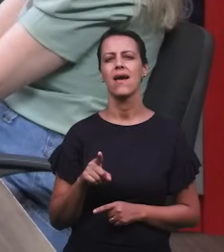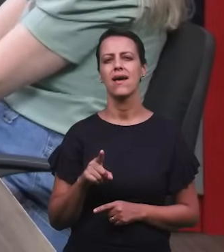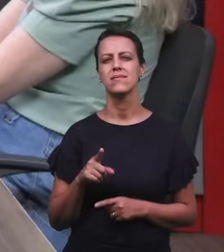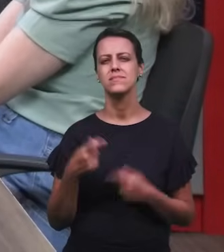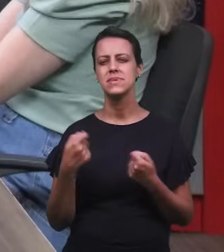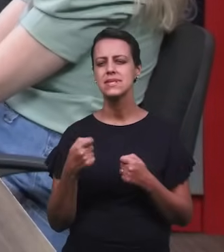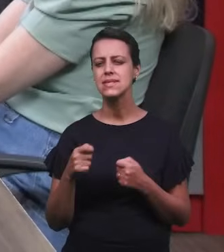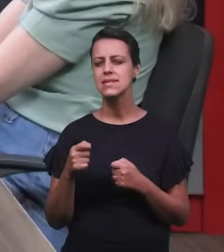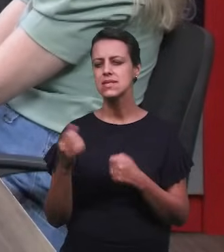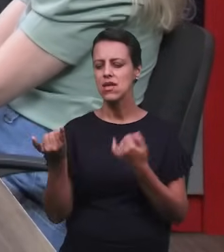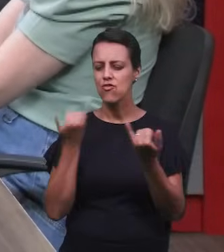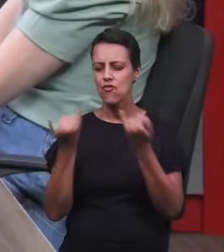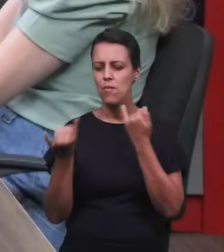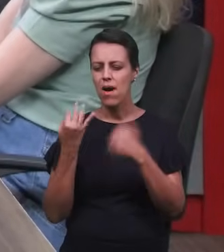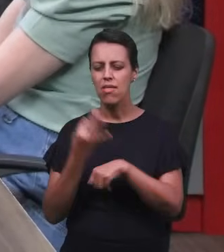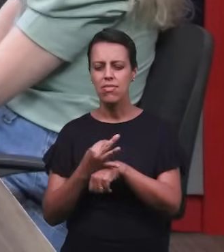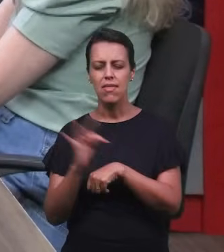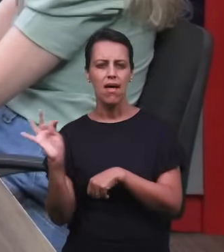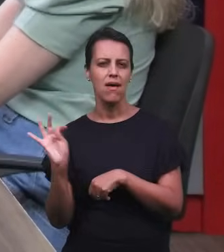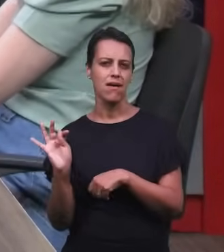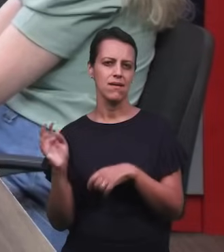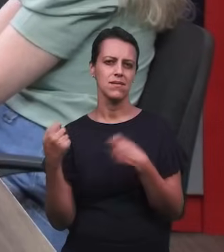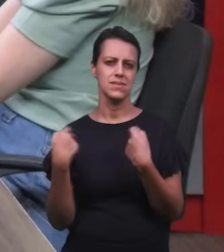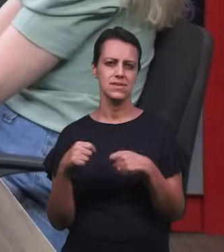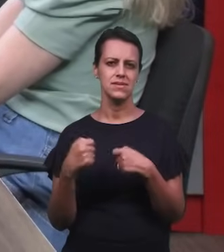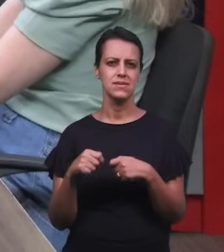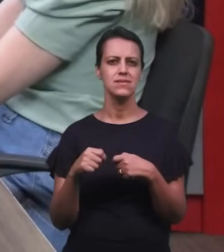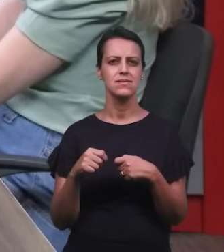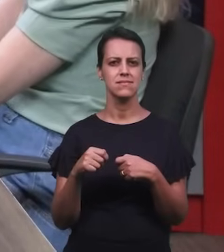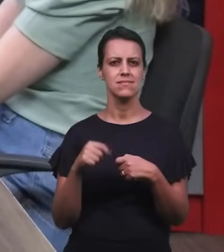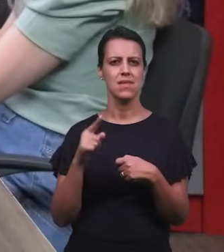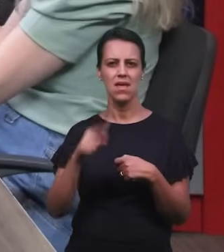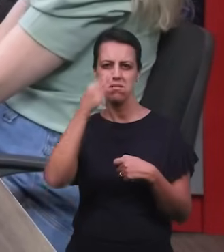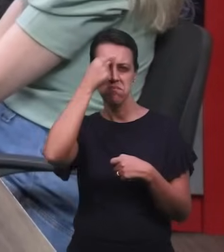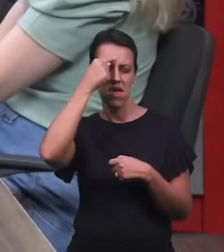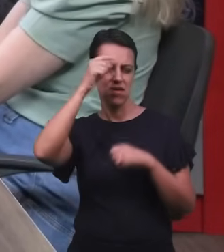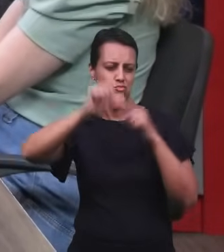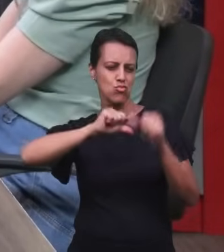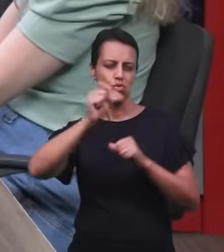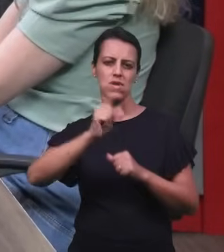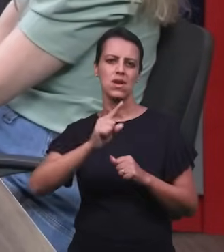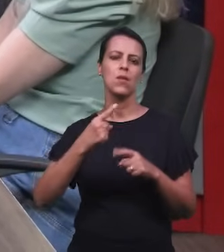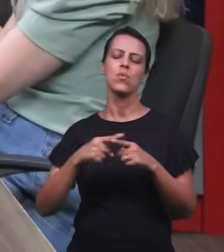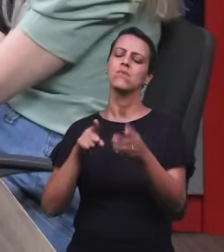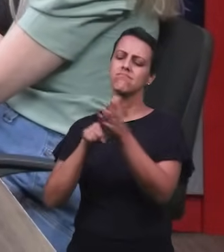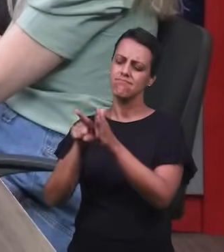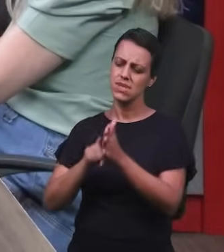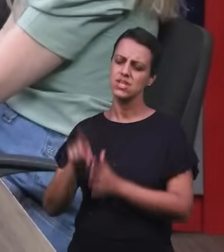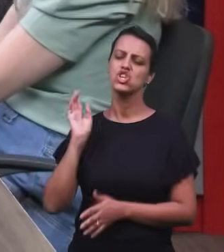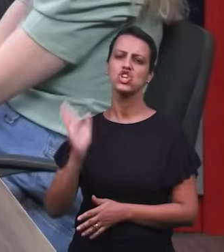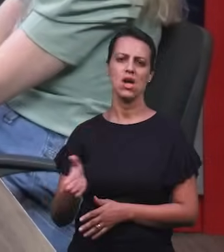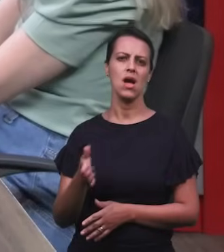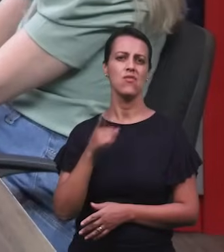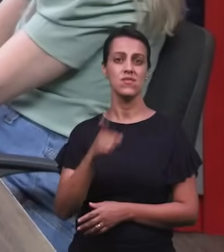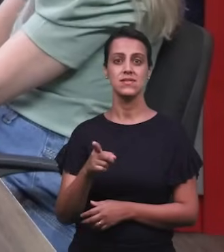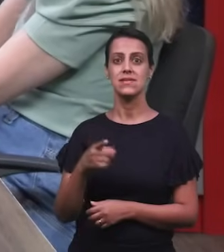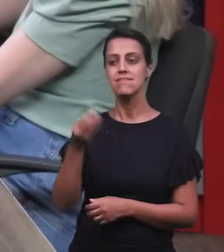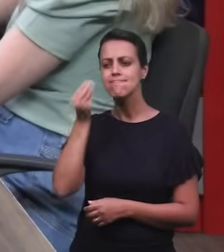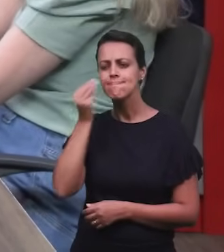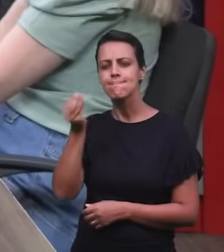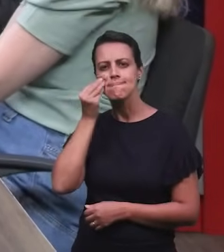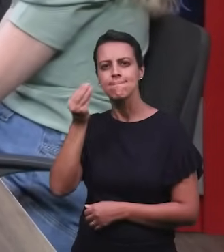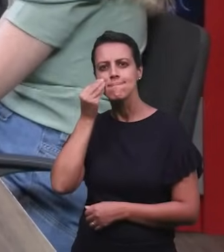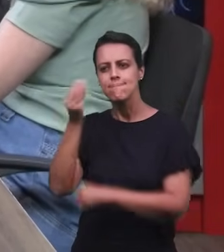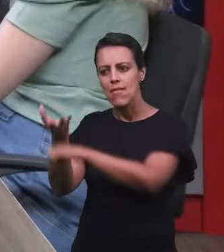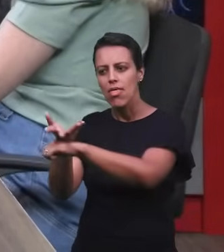buscar informações técnicas. Então, tendem a ser mais inflexíveis, porque eles já pesquisaram sobre aquilo. Então, para convencer, você tem que trazer